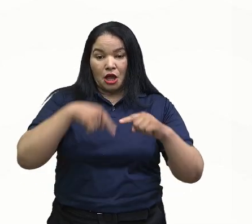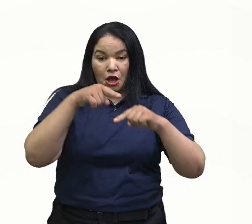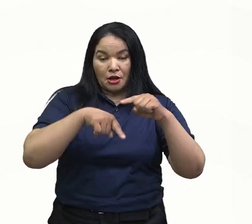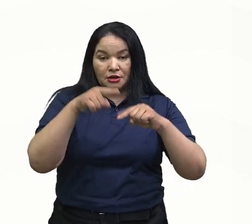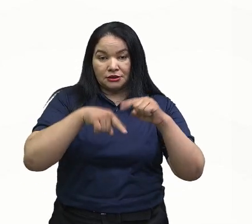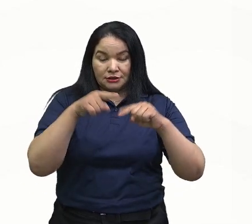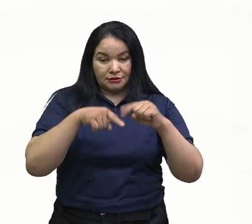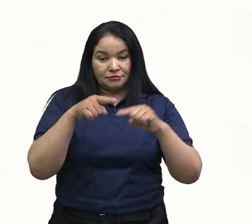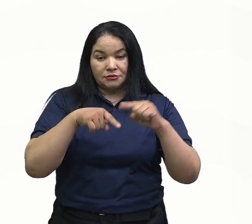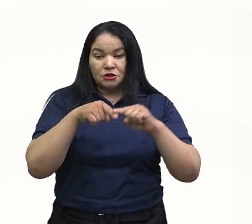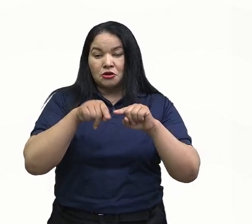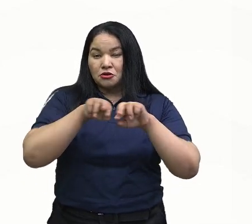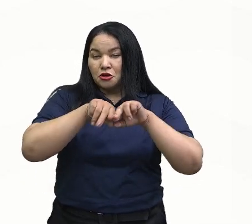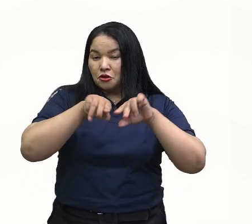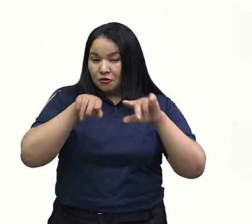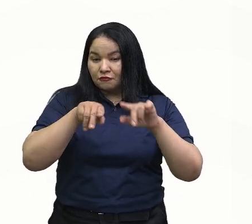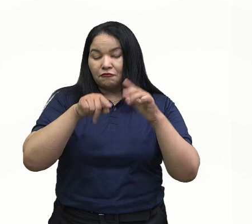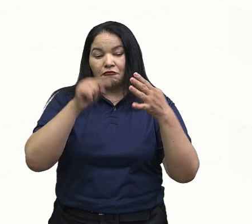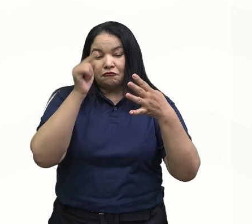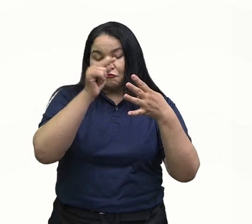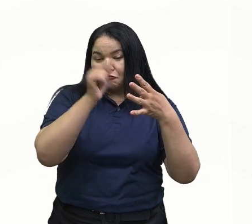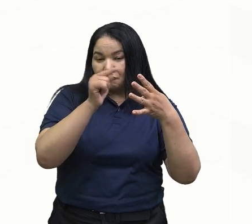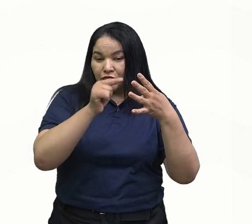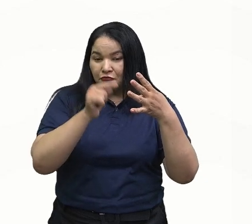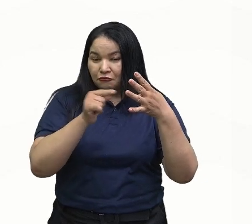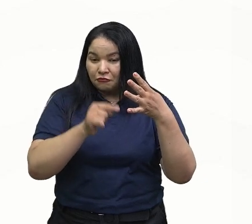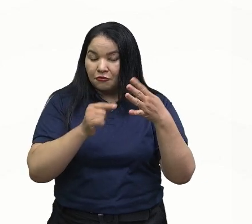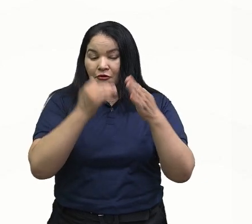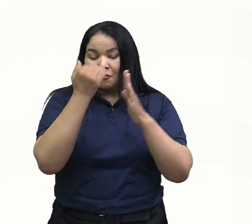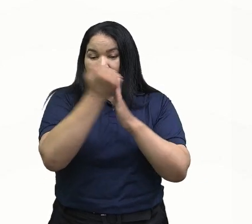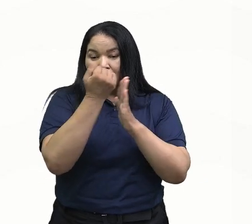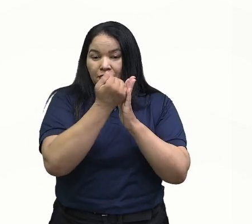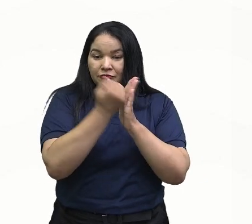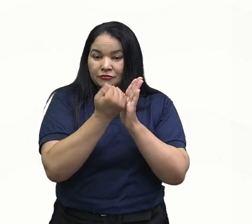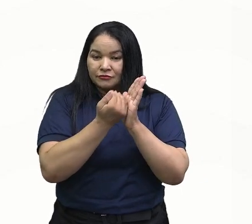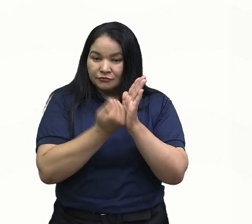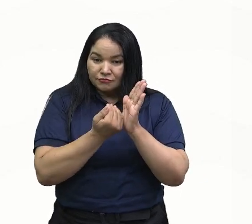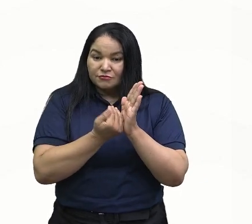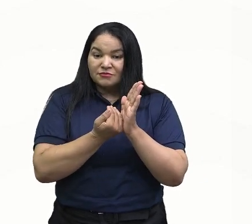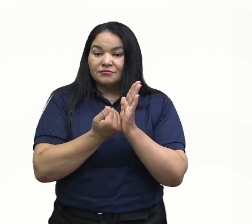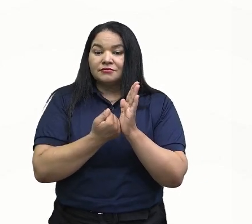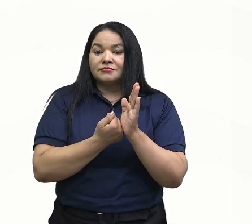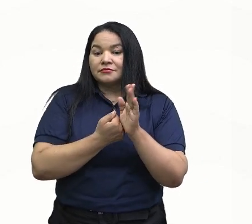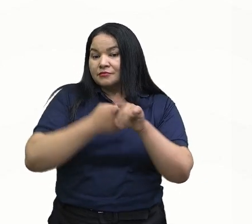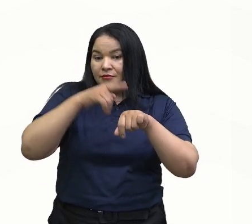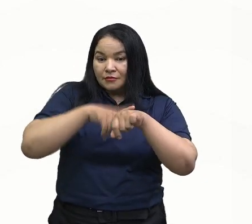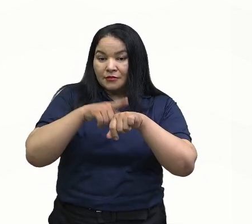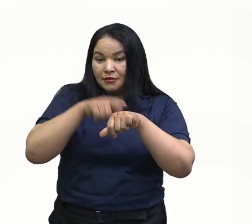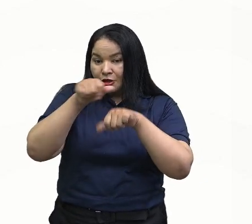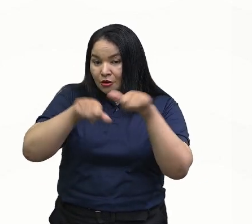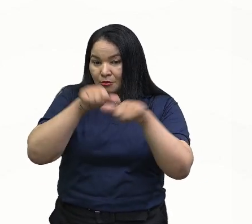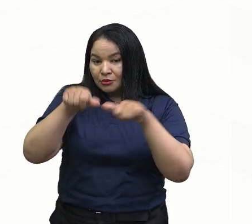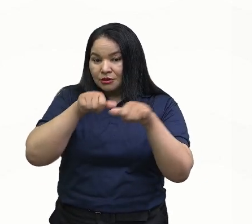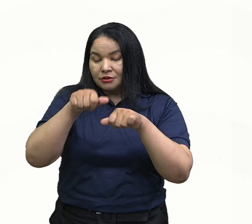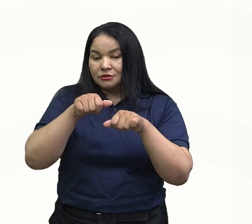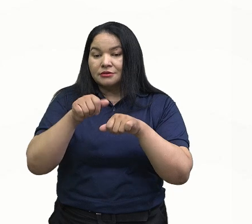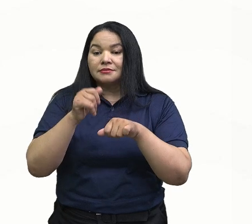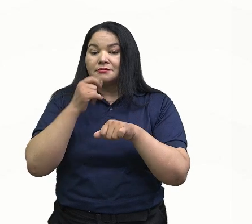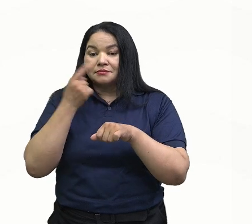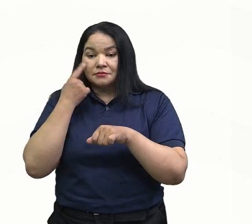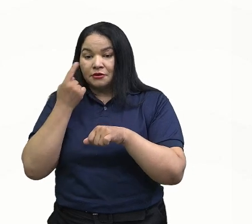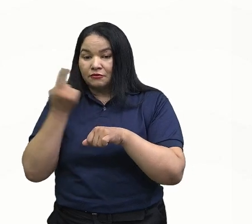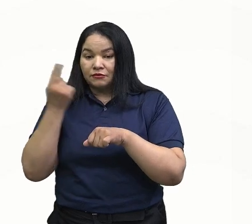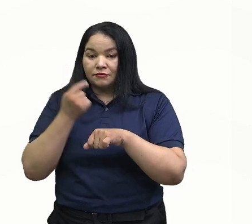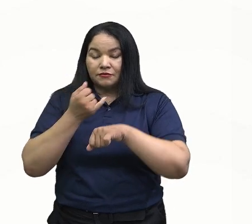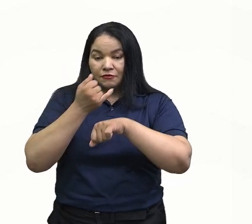Vários elementos químicos, onde a gente consegue ver esse ponto de transição. Então, o ferro, por exemplo, a 1500